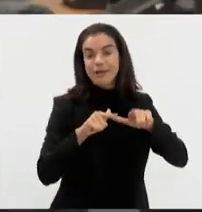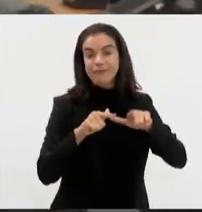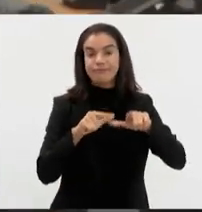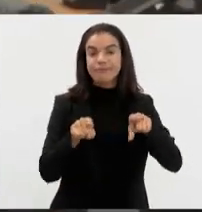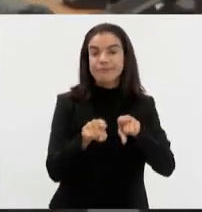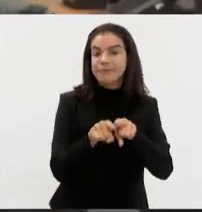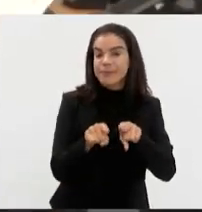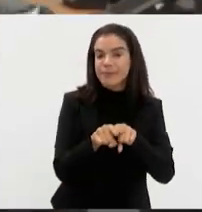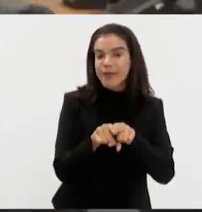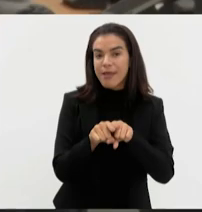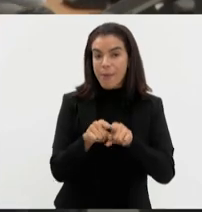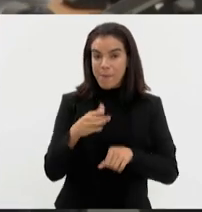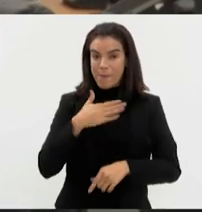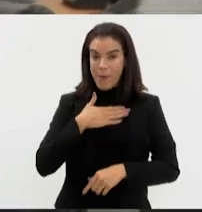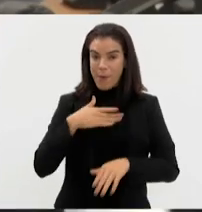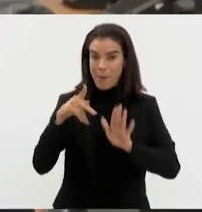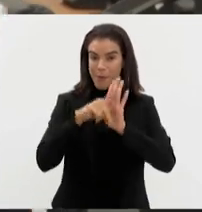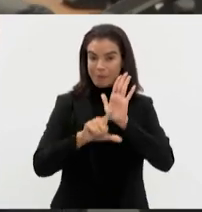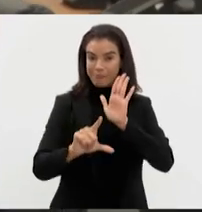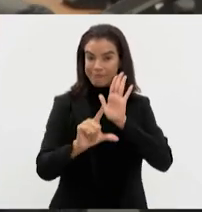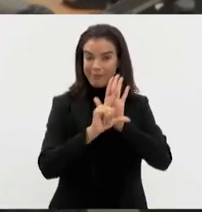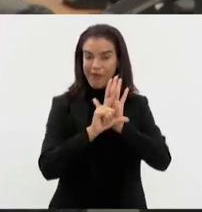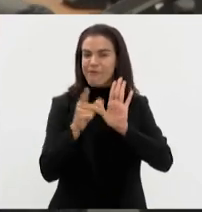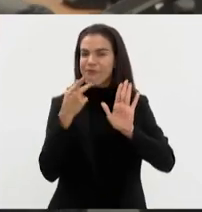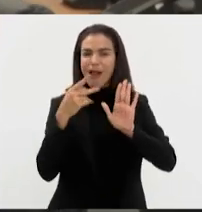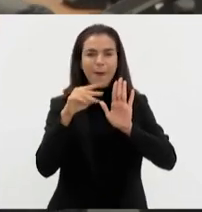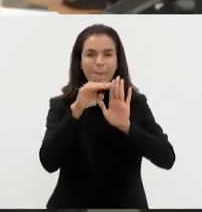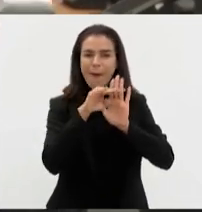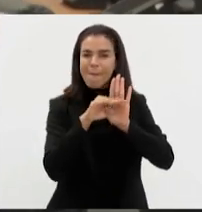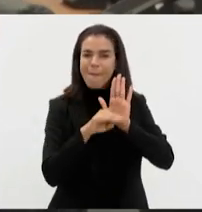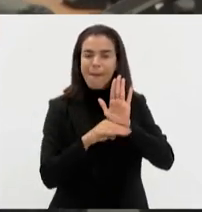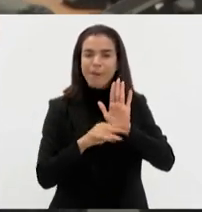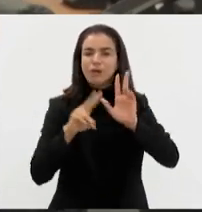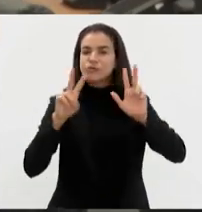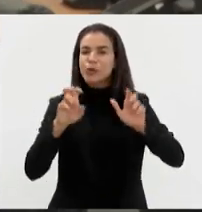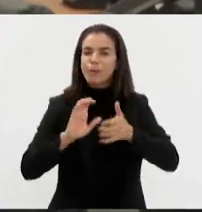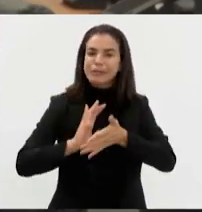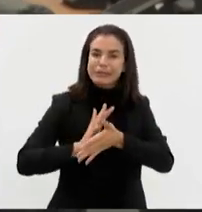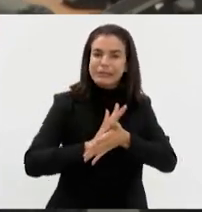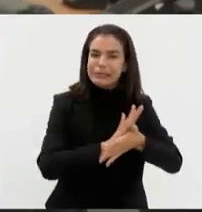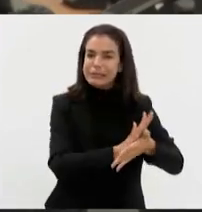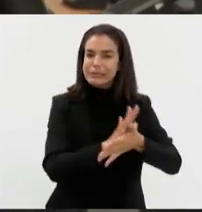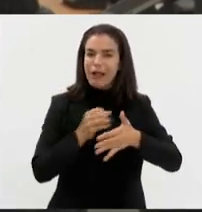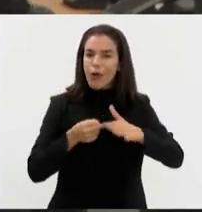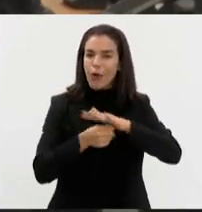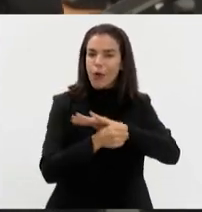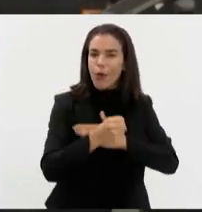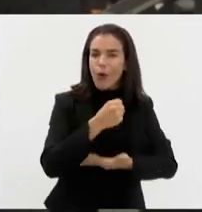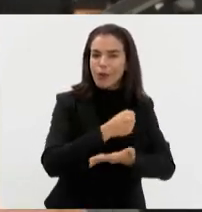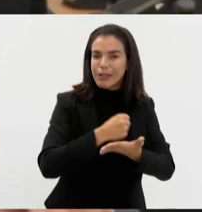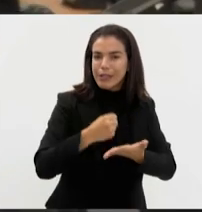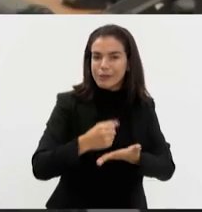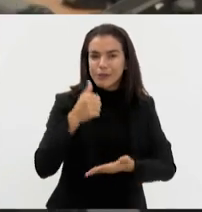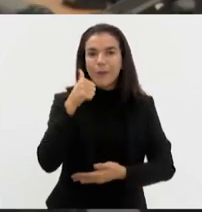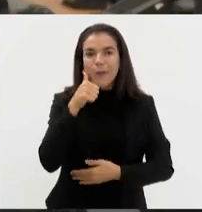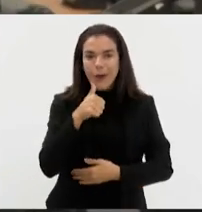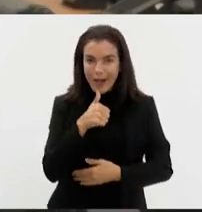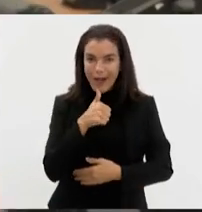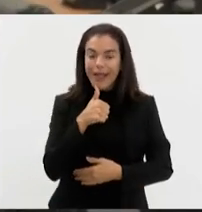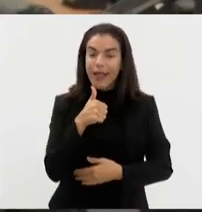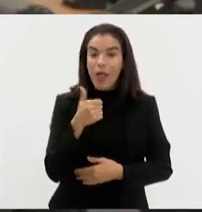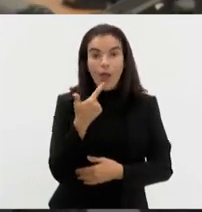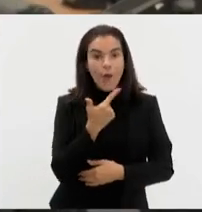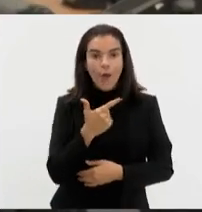vista, inclusive, o meu projeto de lei que fala do combate à discriminação da mulher no mercado de trabalho, que é também uma